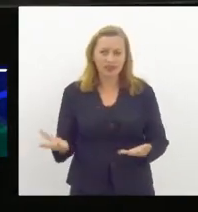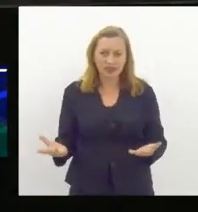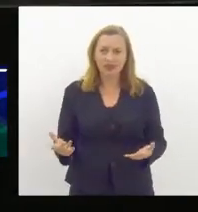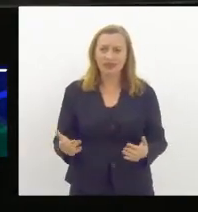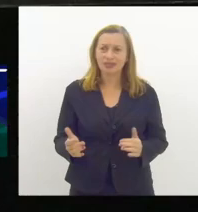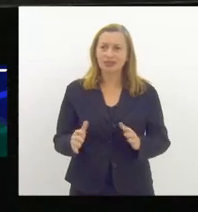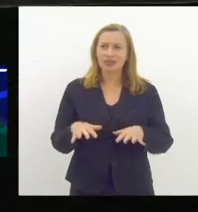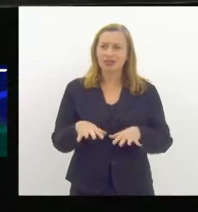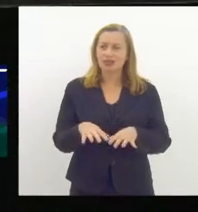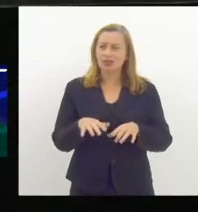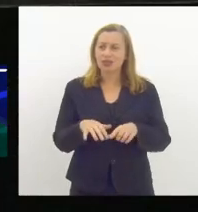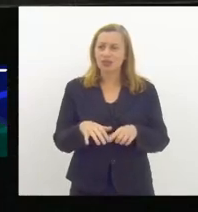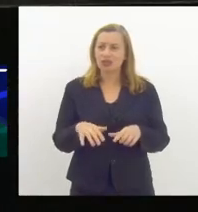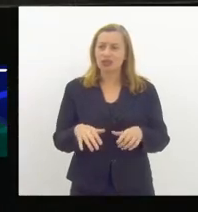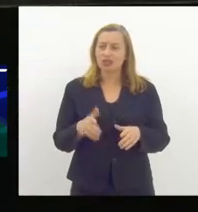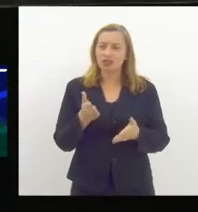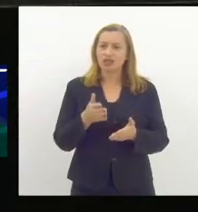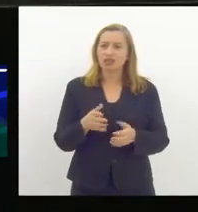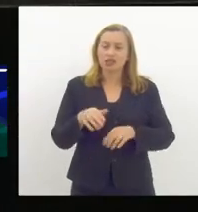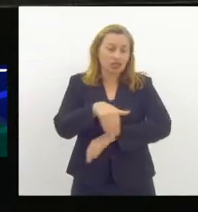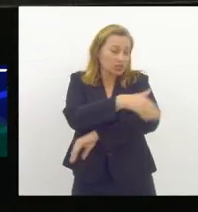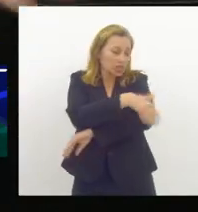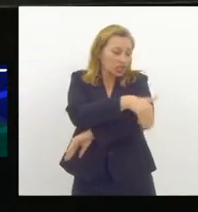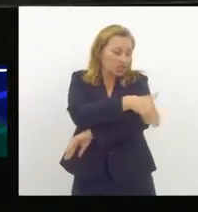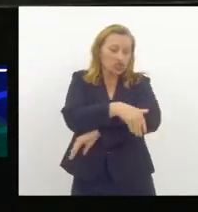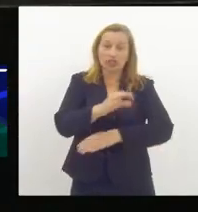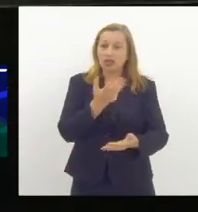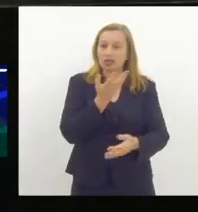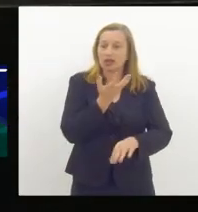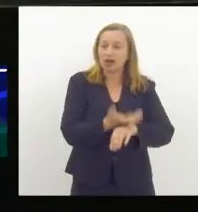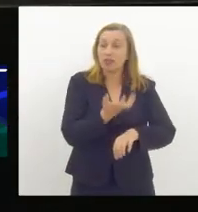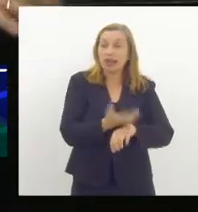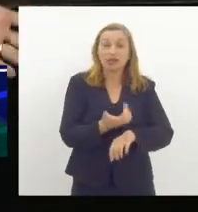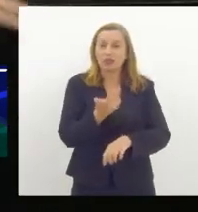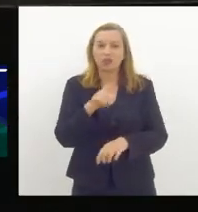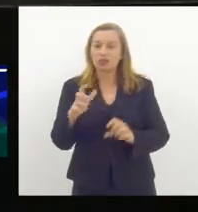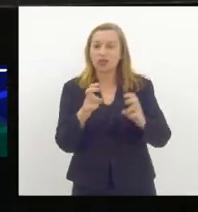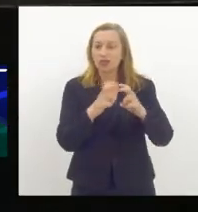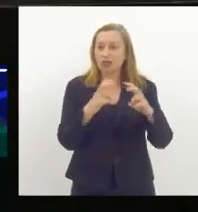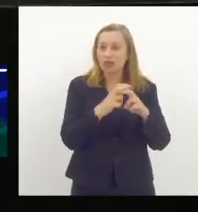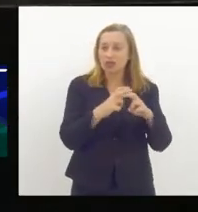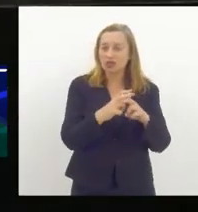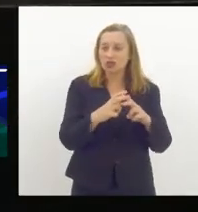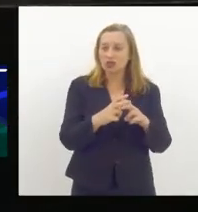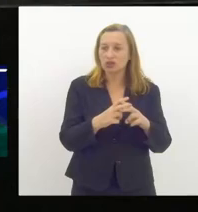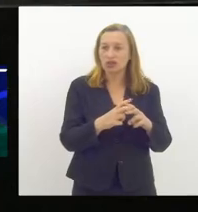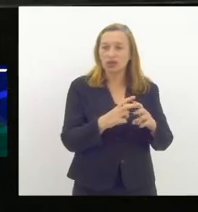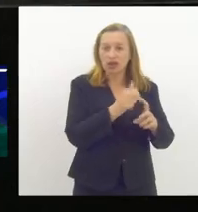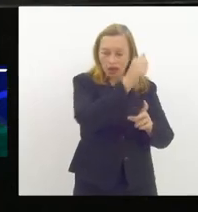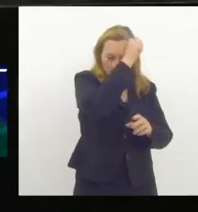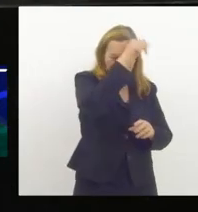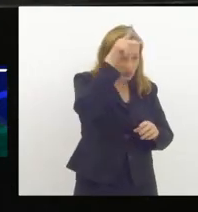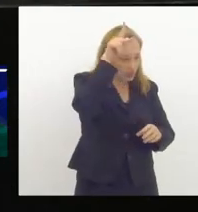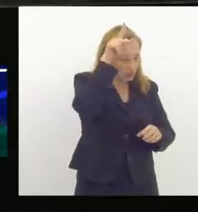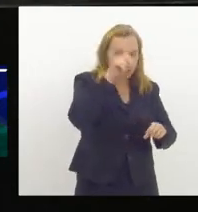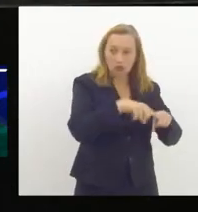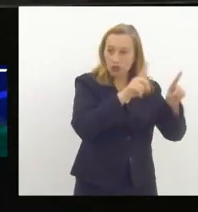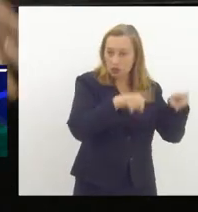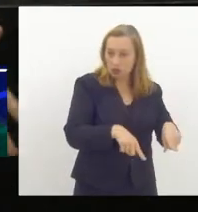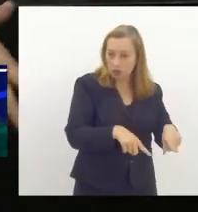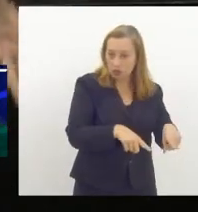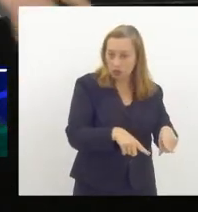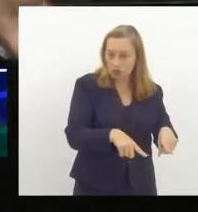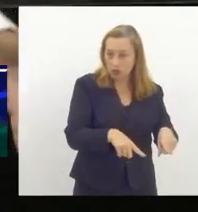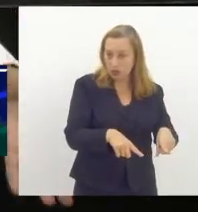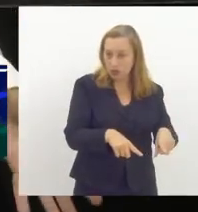patamo parada na esquina da praça para não ter e entre os funcionários da Prefeitura não quer